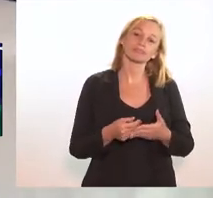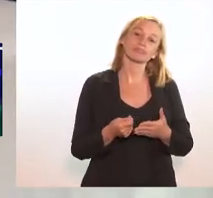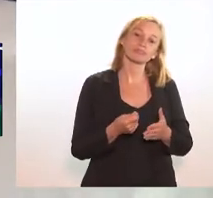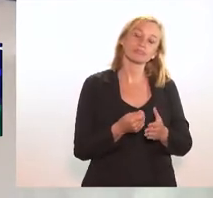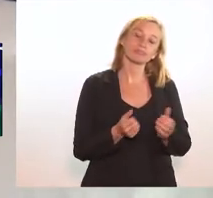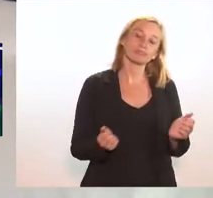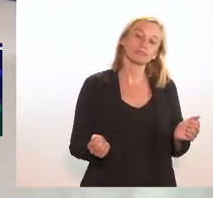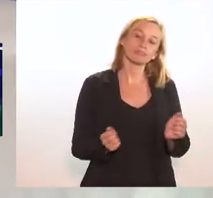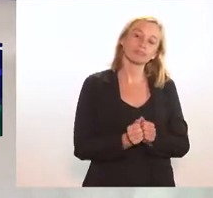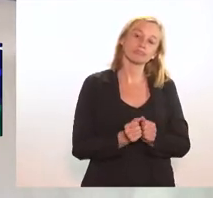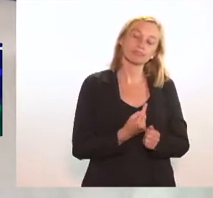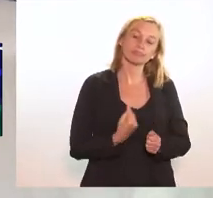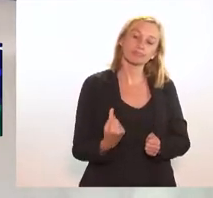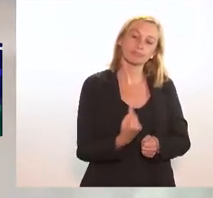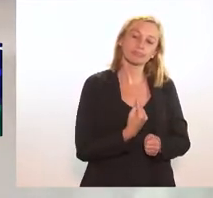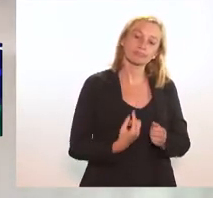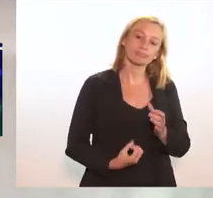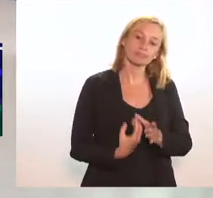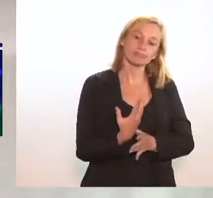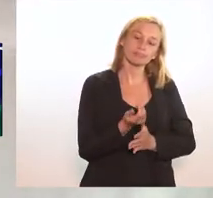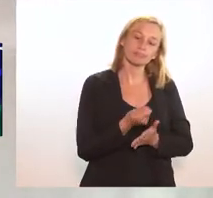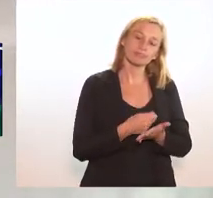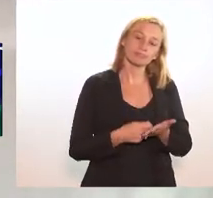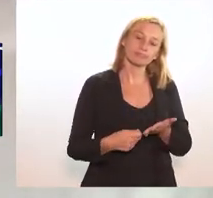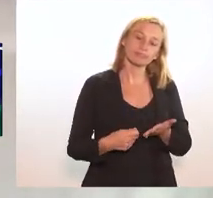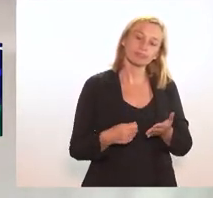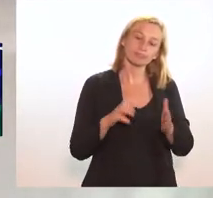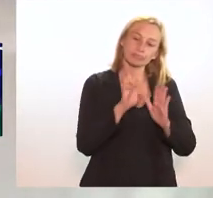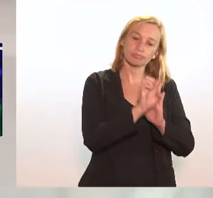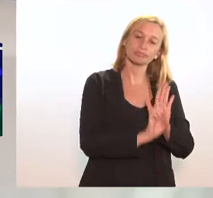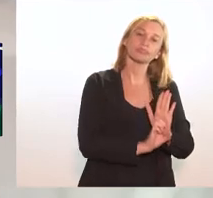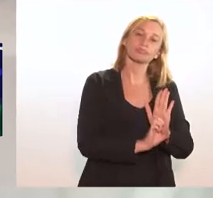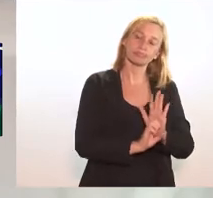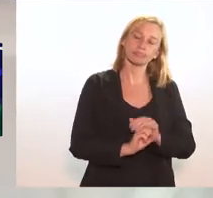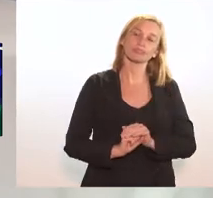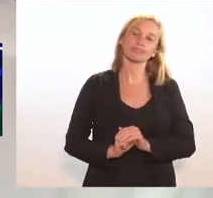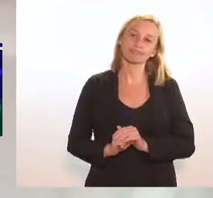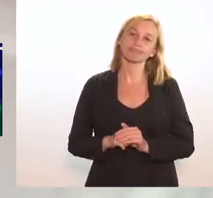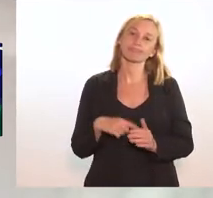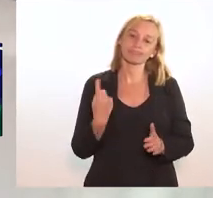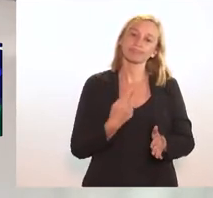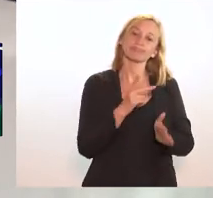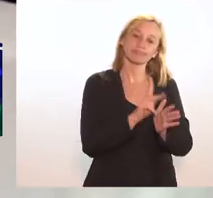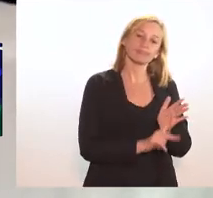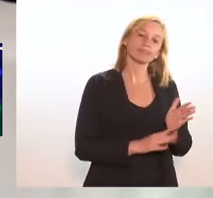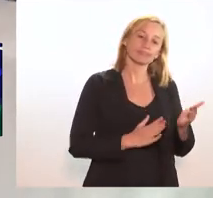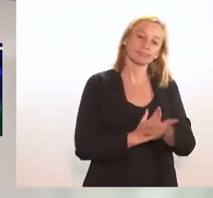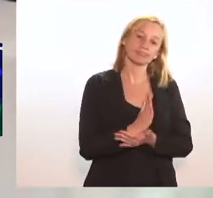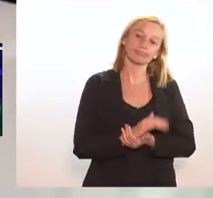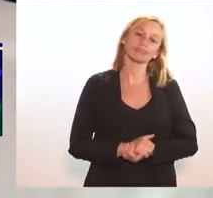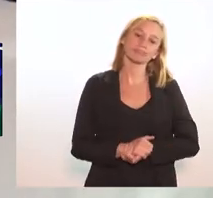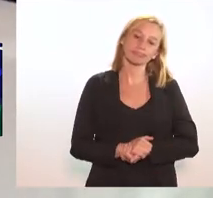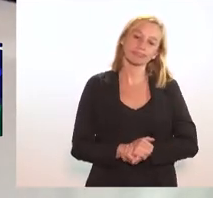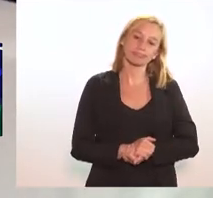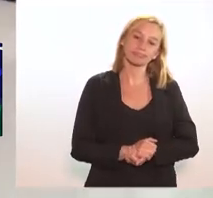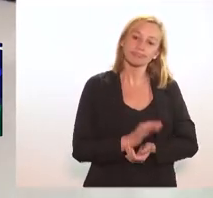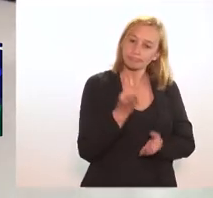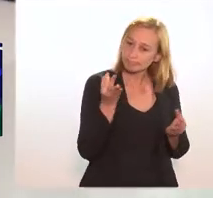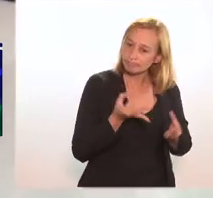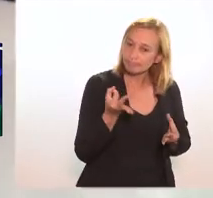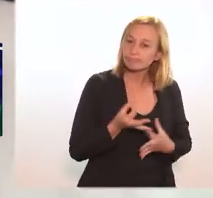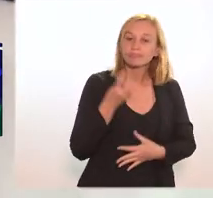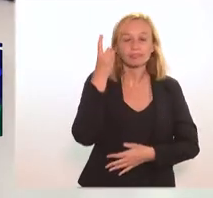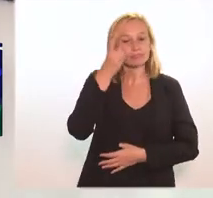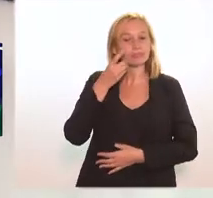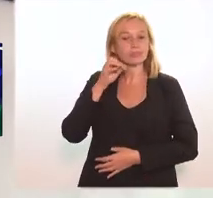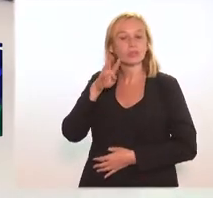junto conosco nessa emenda que nós faremos no nosso projeto que foi aprovado. Perfeito, deputado